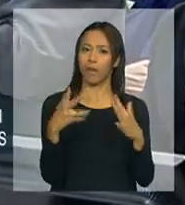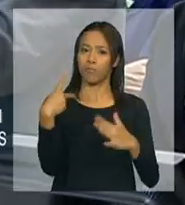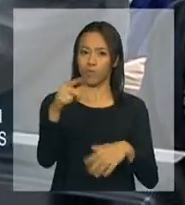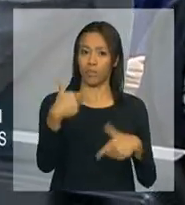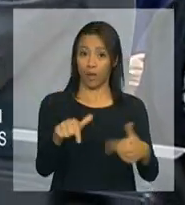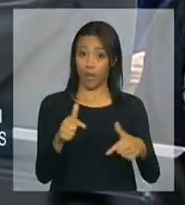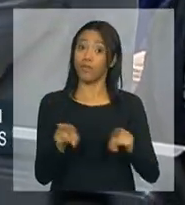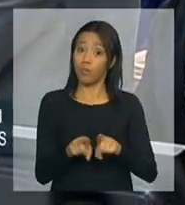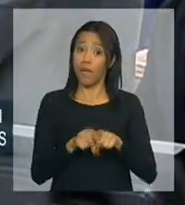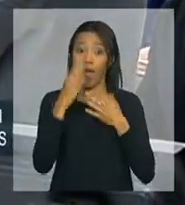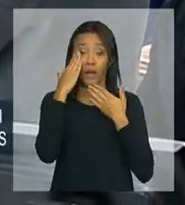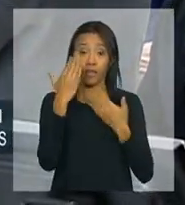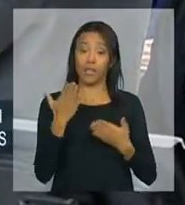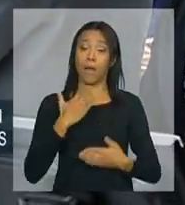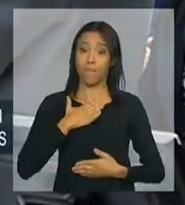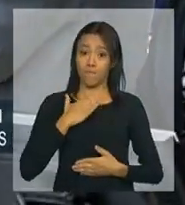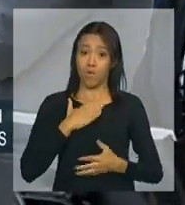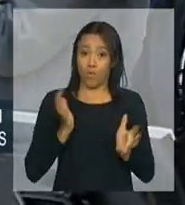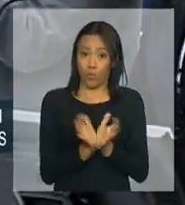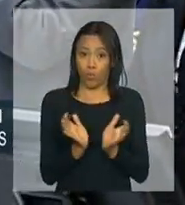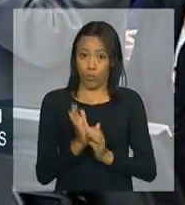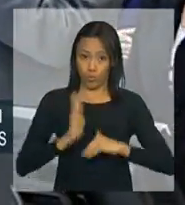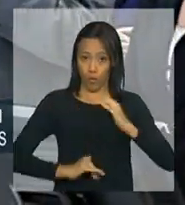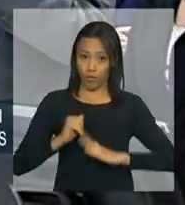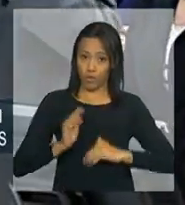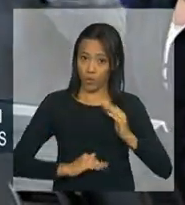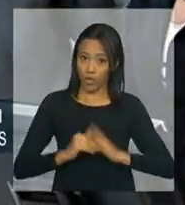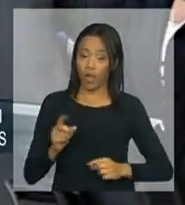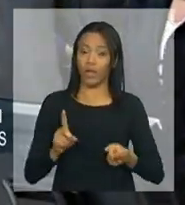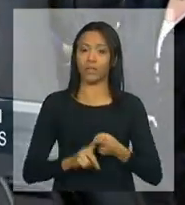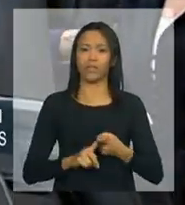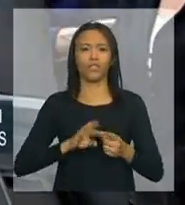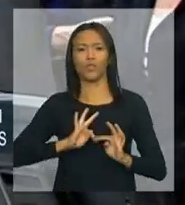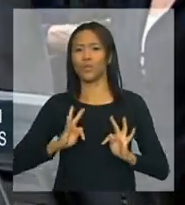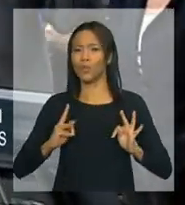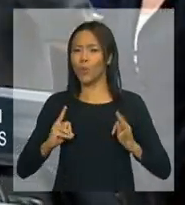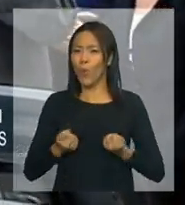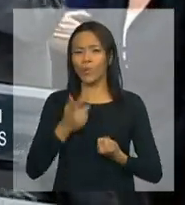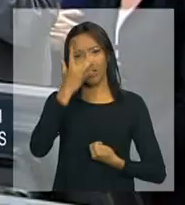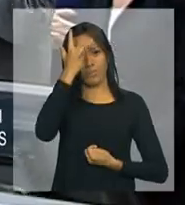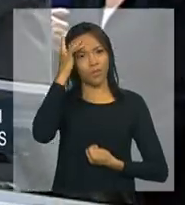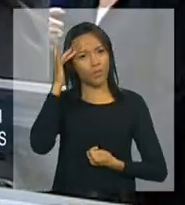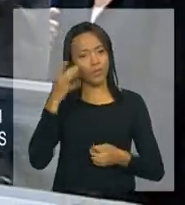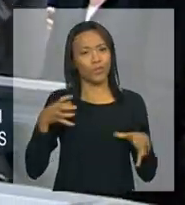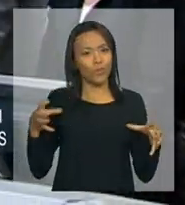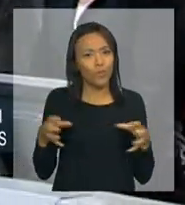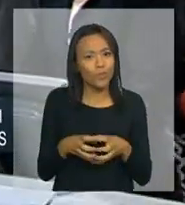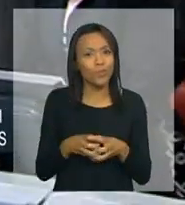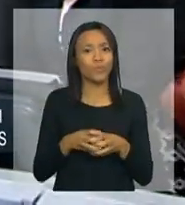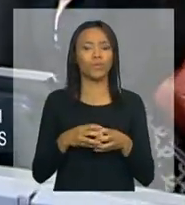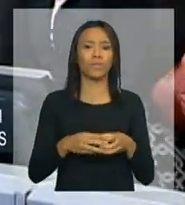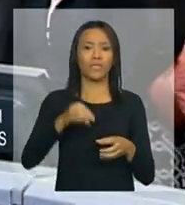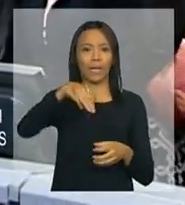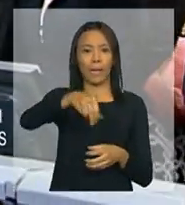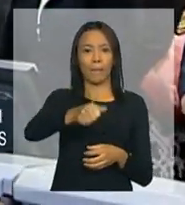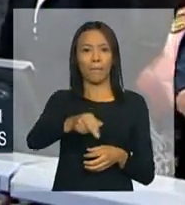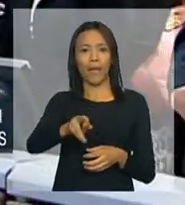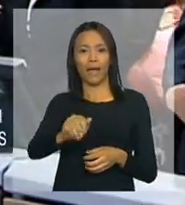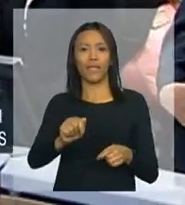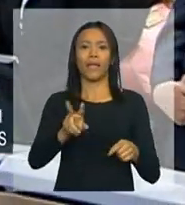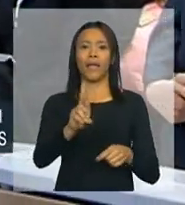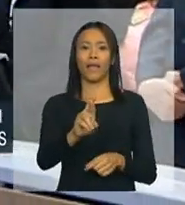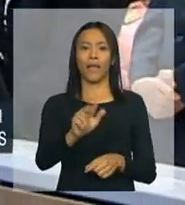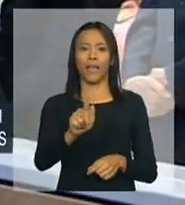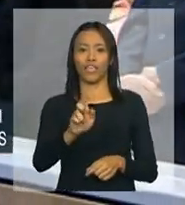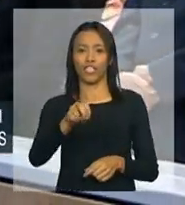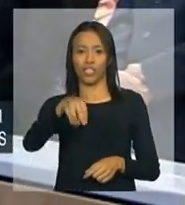também a minha equipe da Secretaria de Grandes Eventos, doutor Caetano, todo o pessoal com ele, Leandro Daiello, Maria Alice, Regina